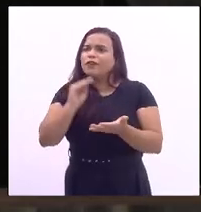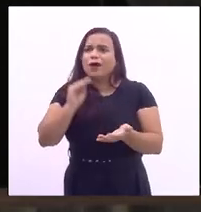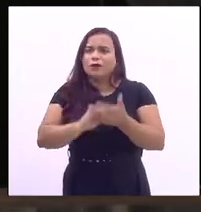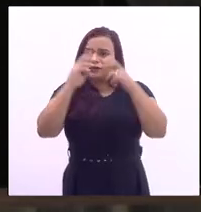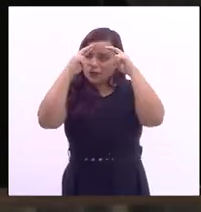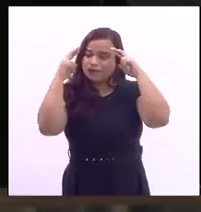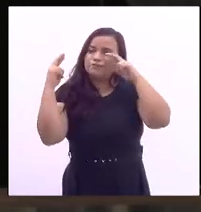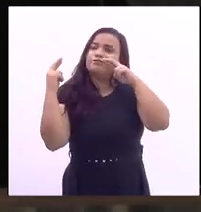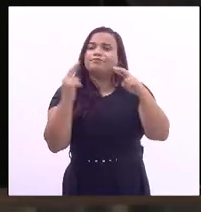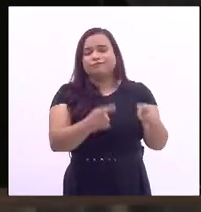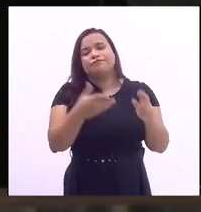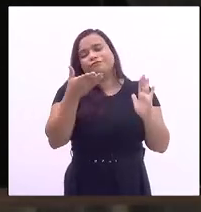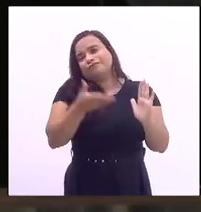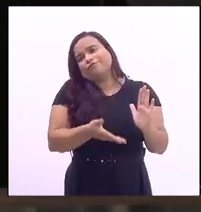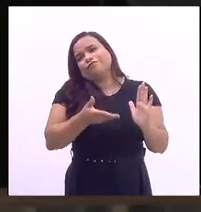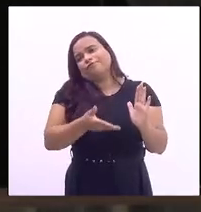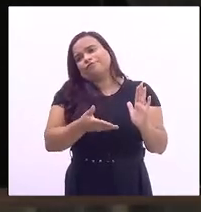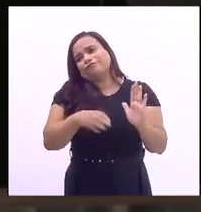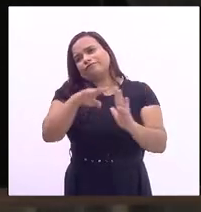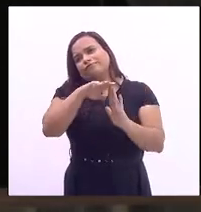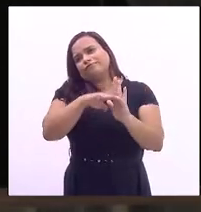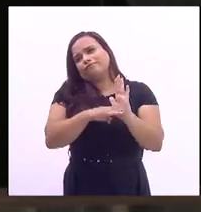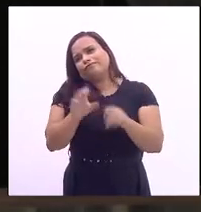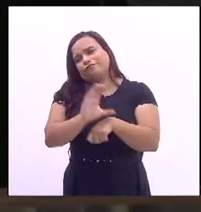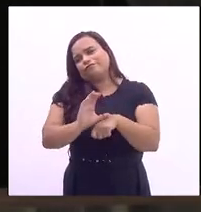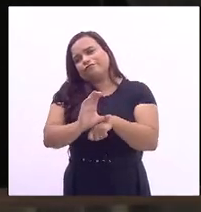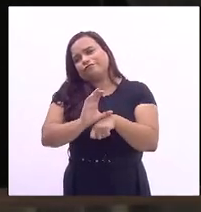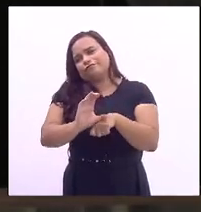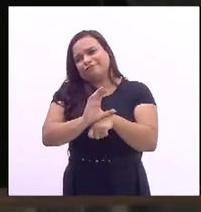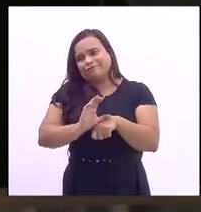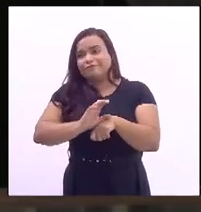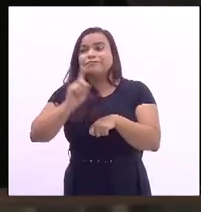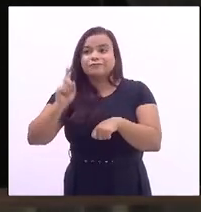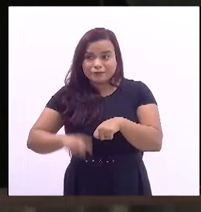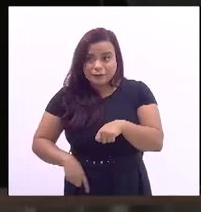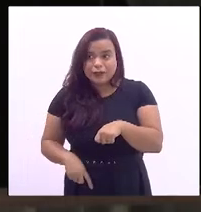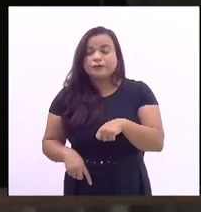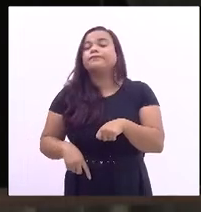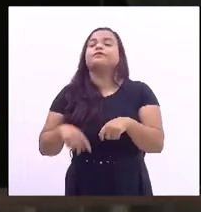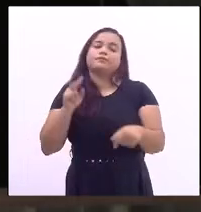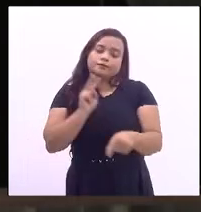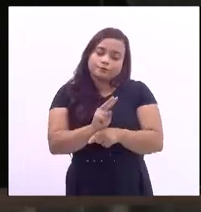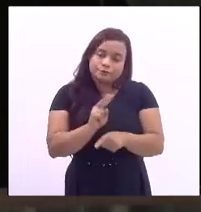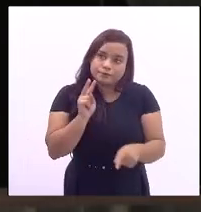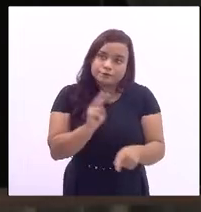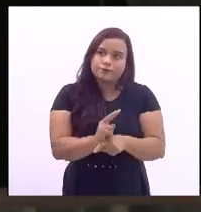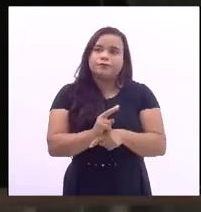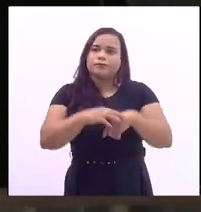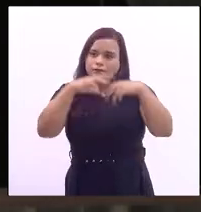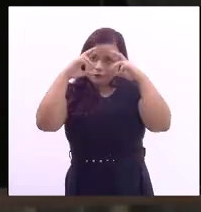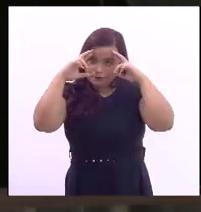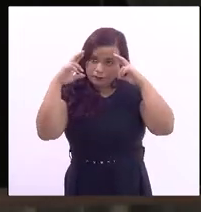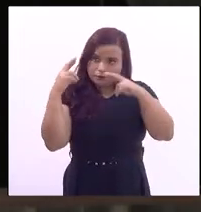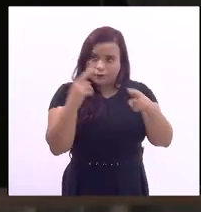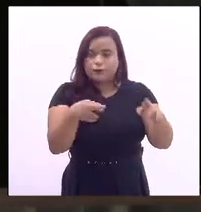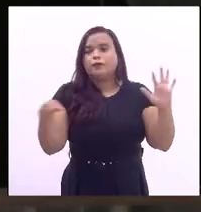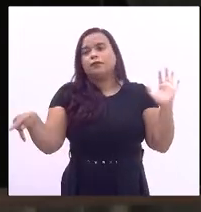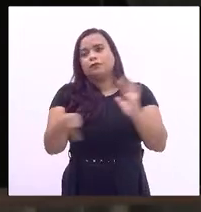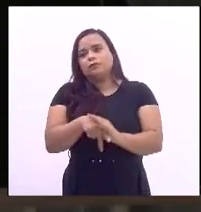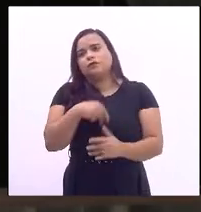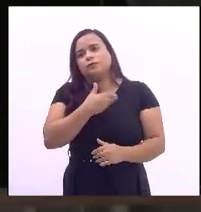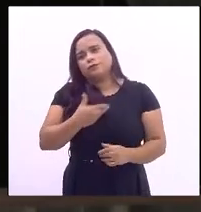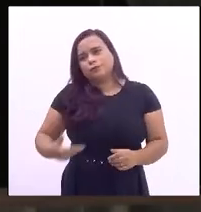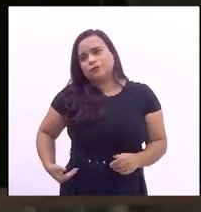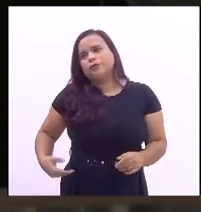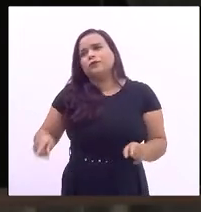ao princípio basilar constitucional que é a preservação o respeito ao patrimônio